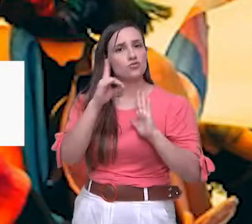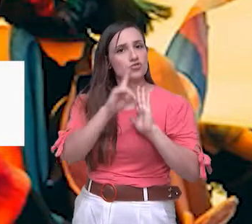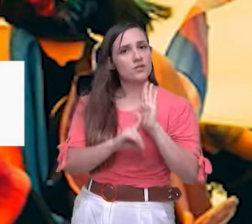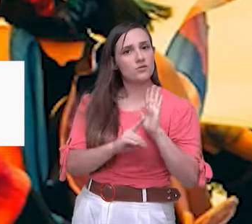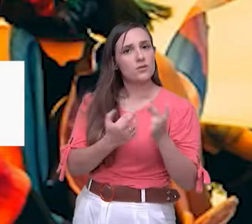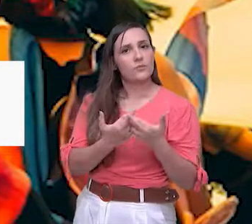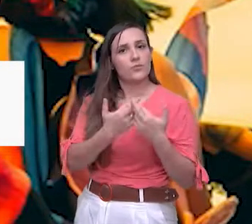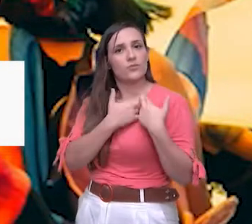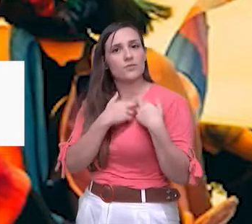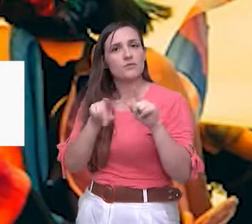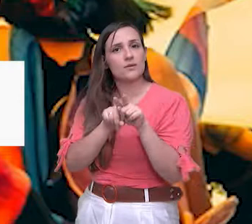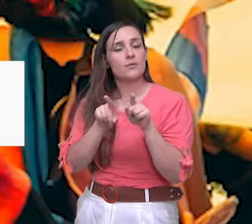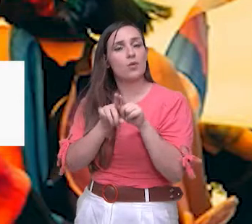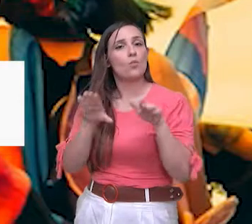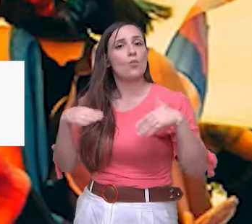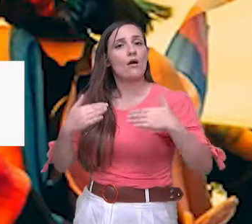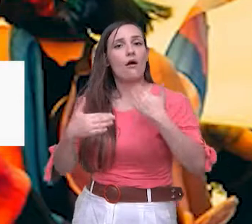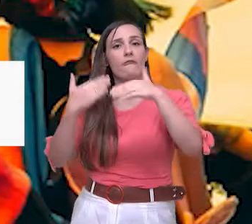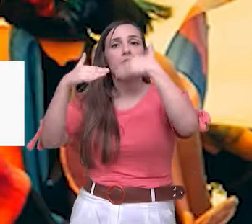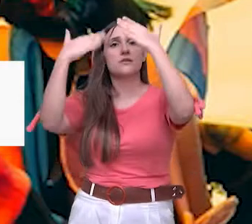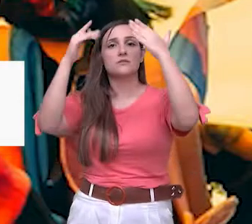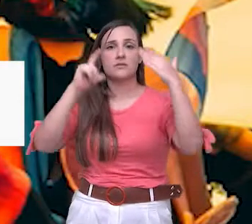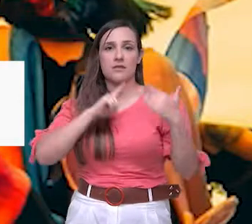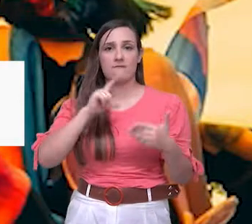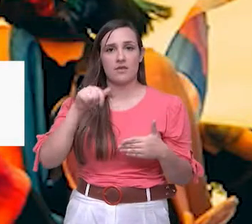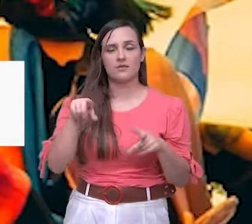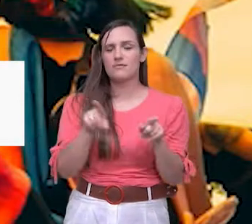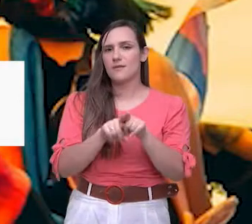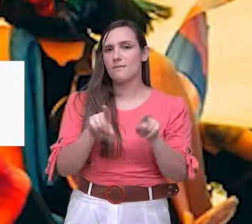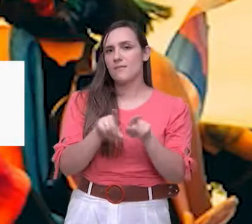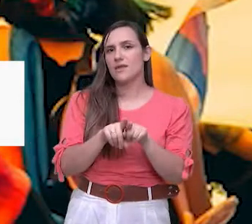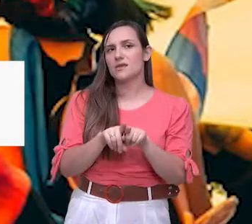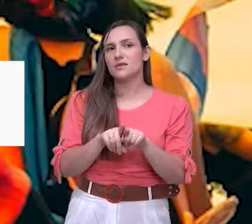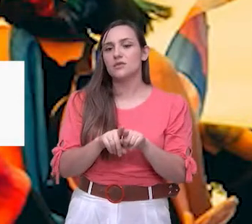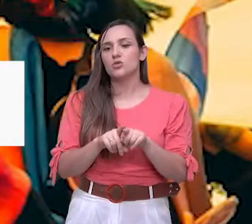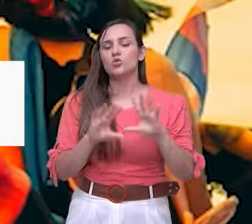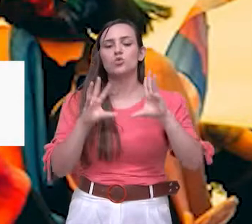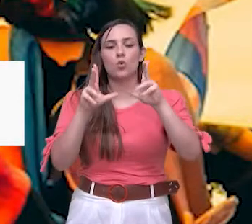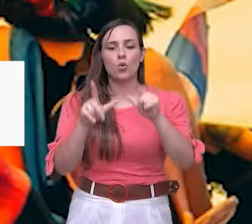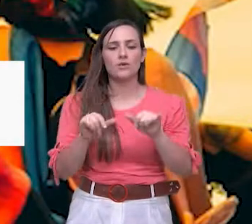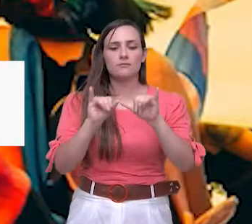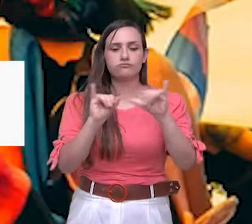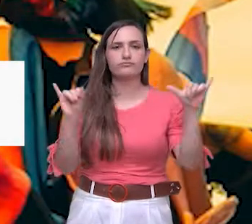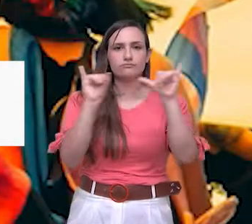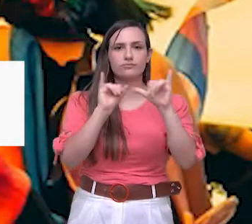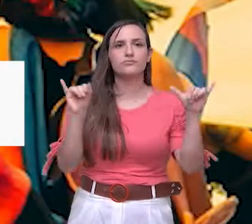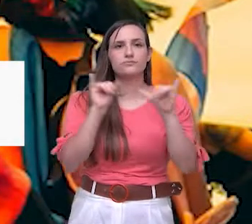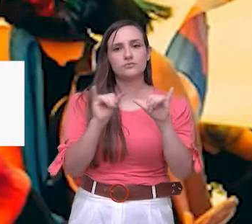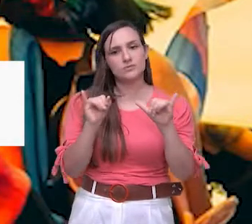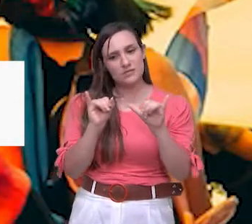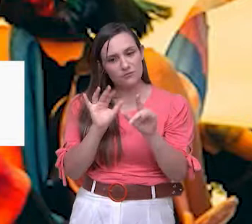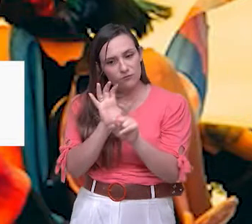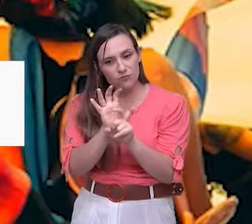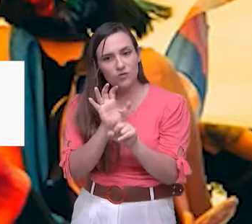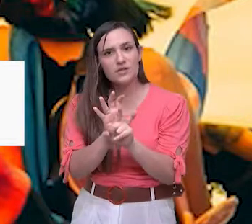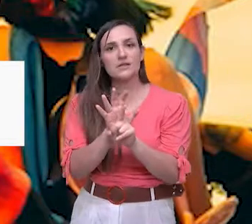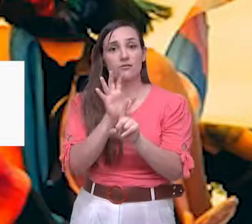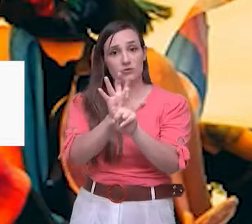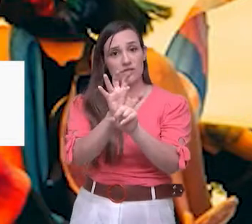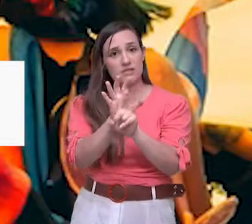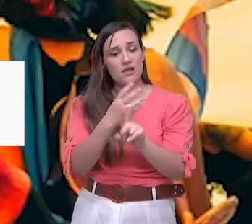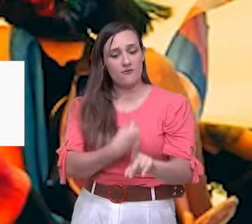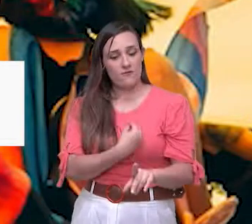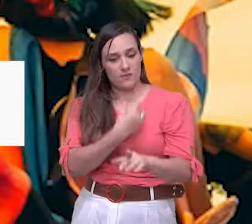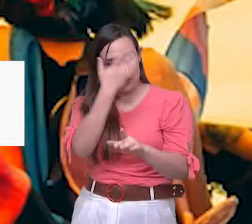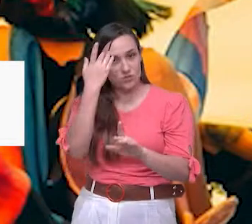de direitos deveres e avanços Assim como as campanhas que envolvem a população LGBT